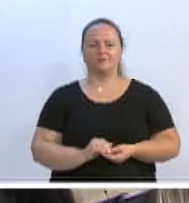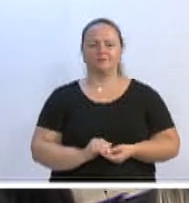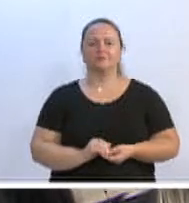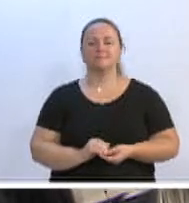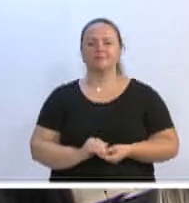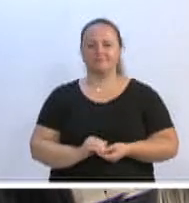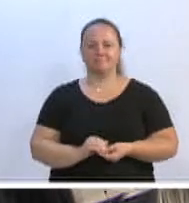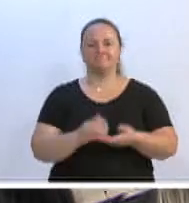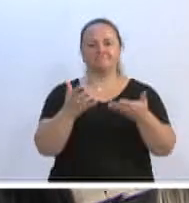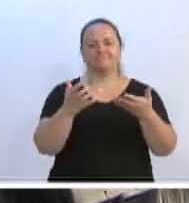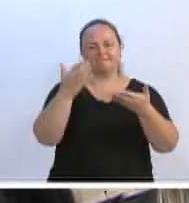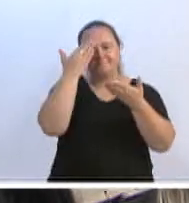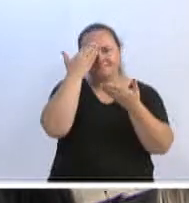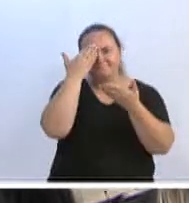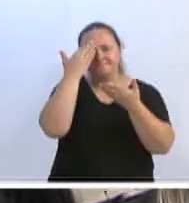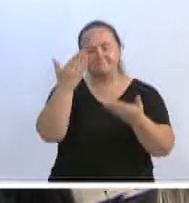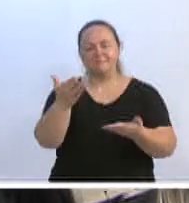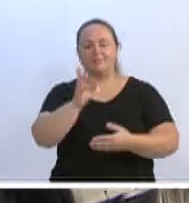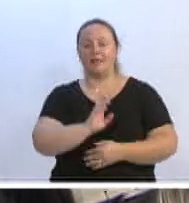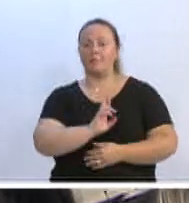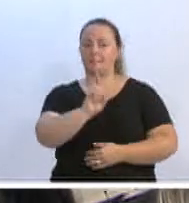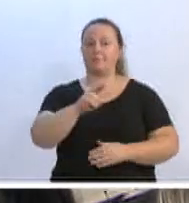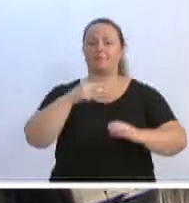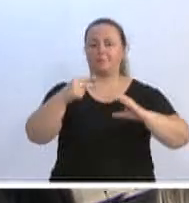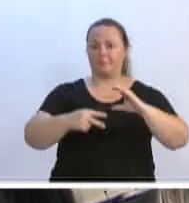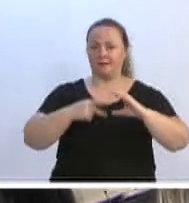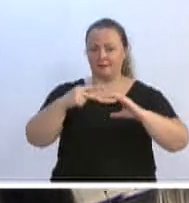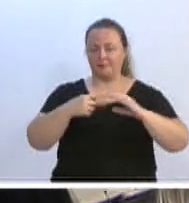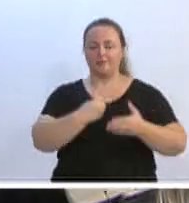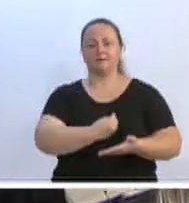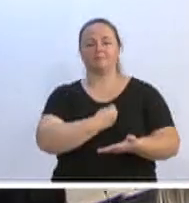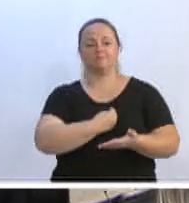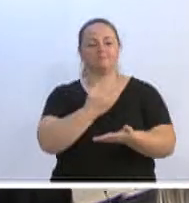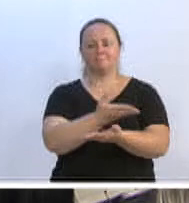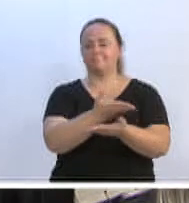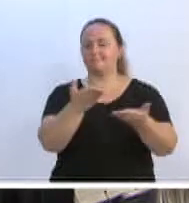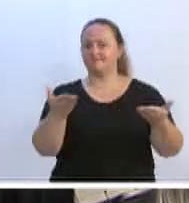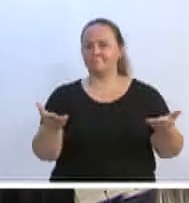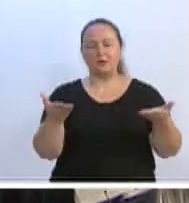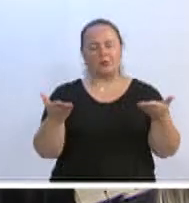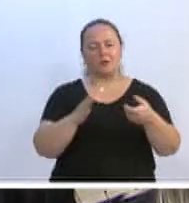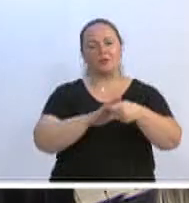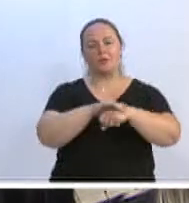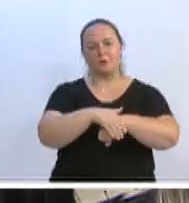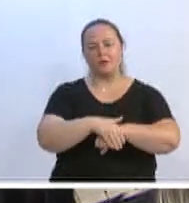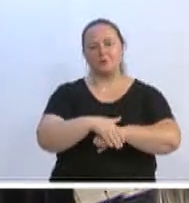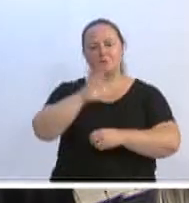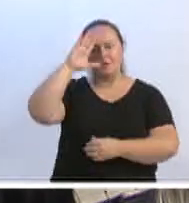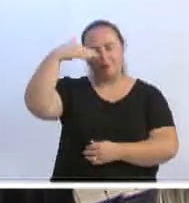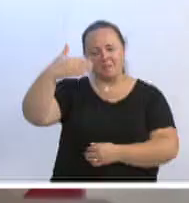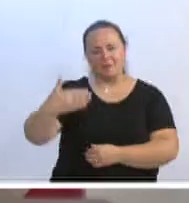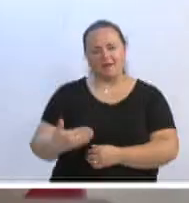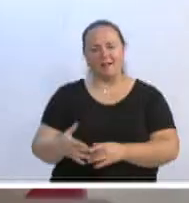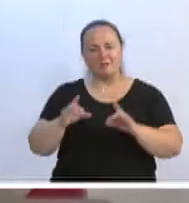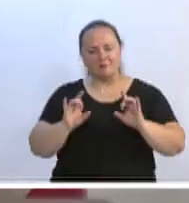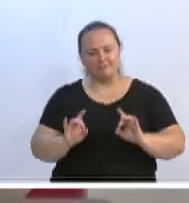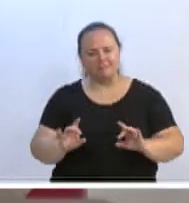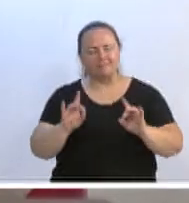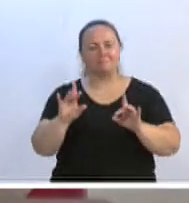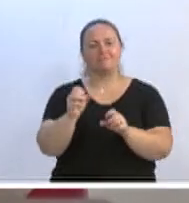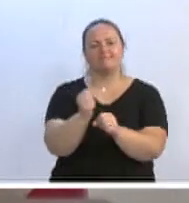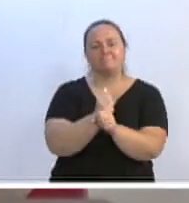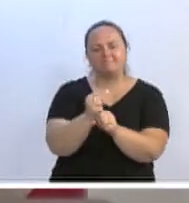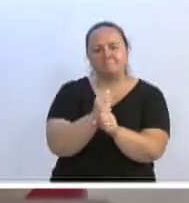Queremos agradecer mais uma vez, em nome do Poder Legislativo, a presença de todos nessa noite de homenagem aos 50 anos